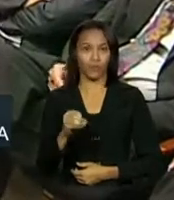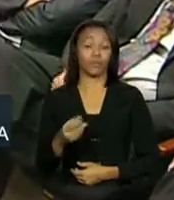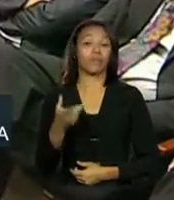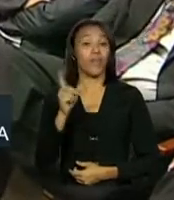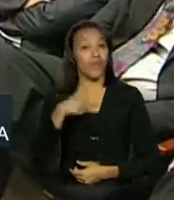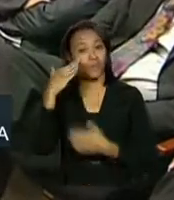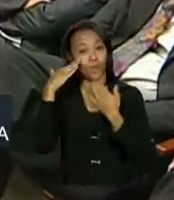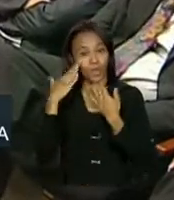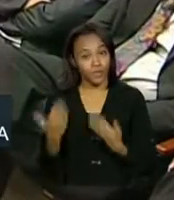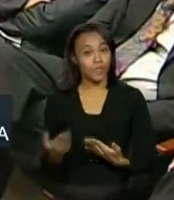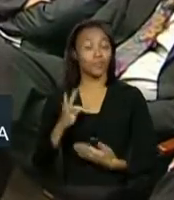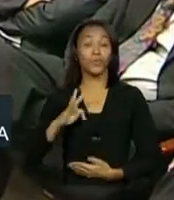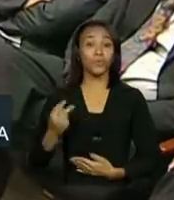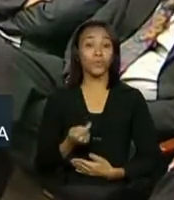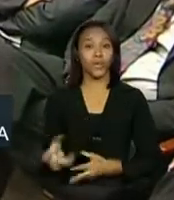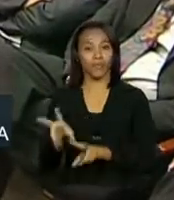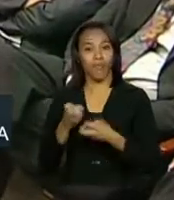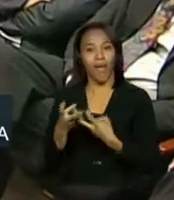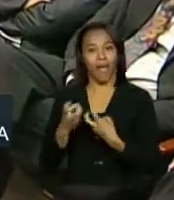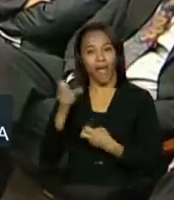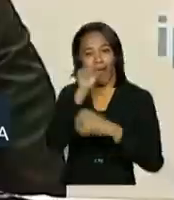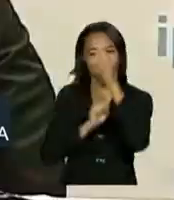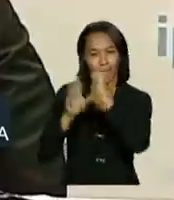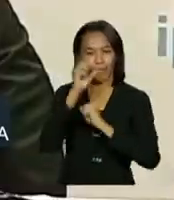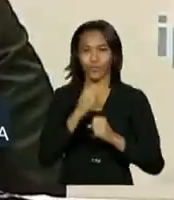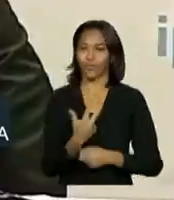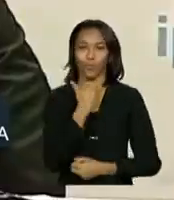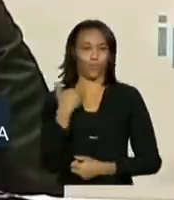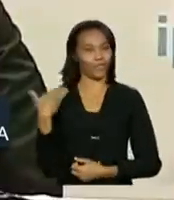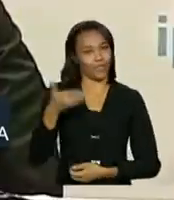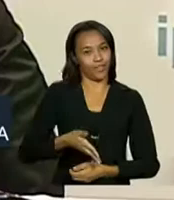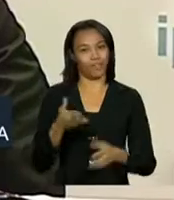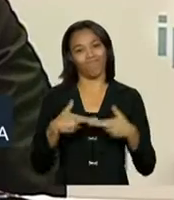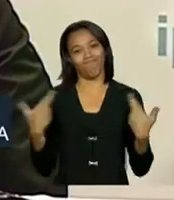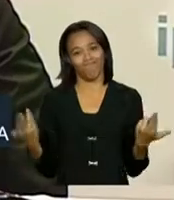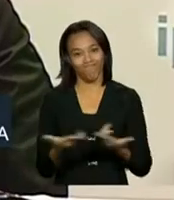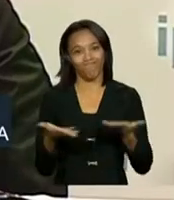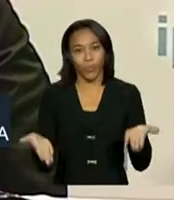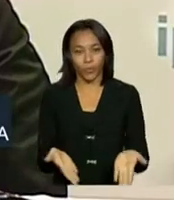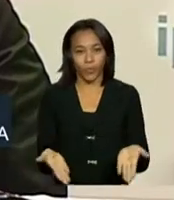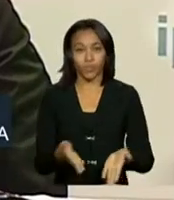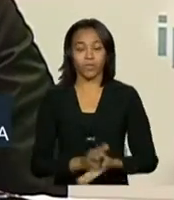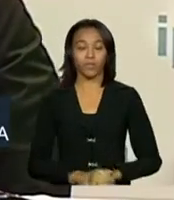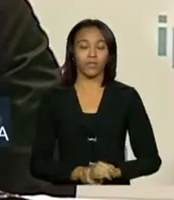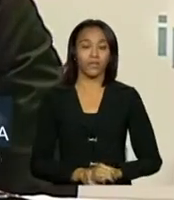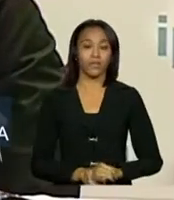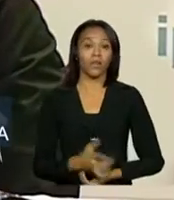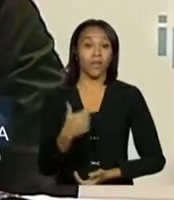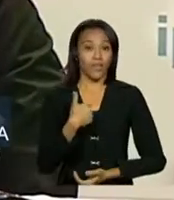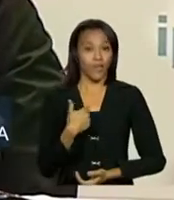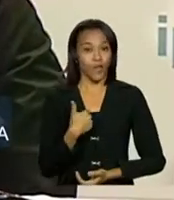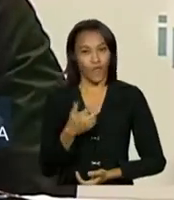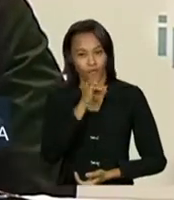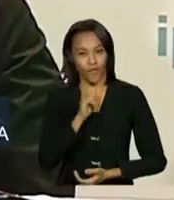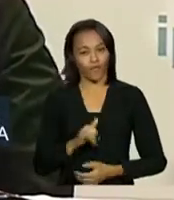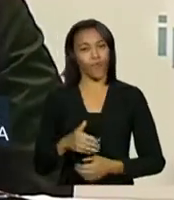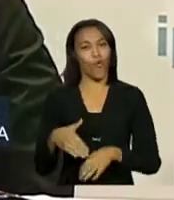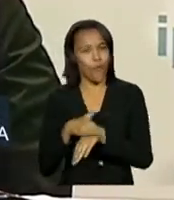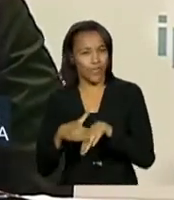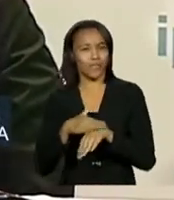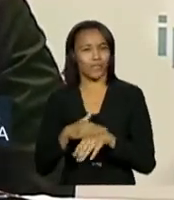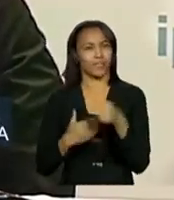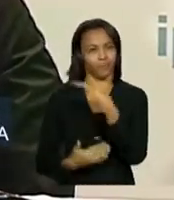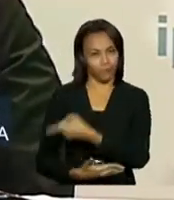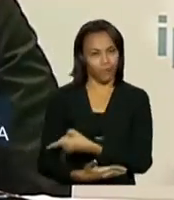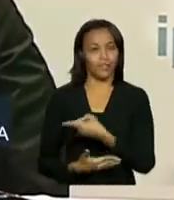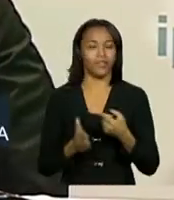muito agradecido por tudo que eu aprendi com ele, não pude estar aqui presente. Eu cutuquei ele no meio da reunião, um